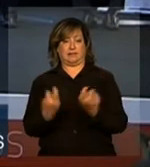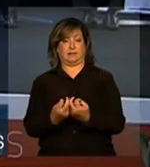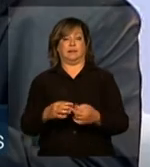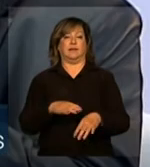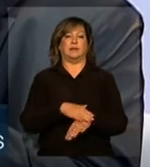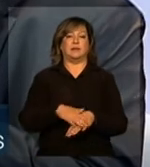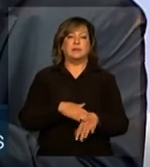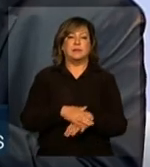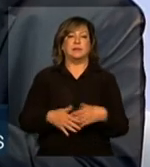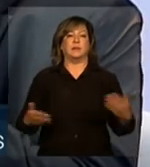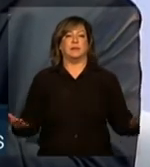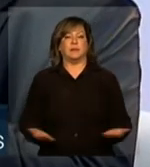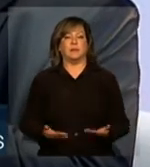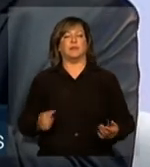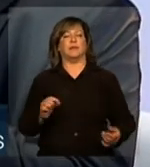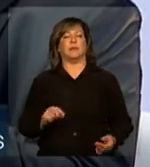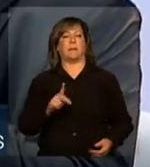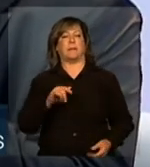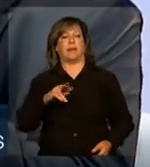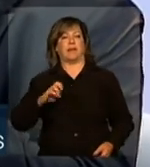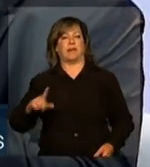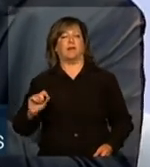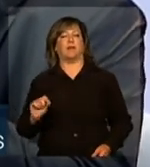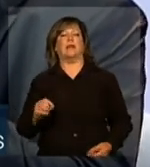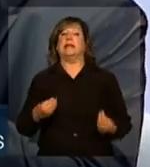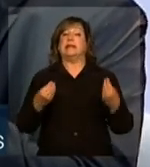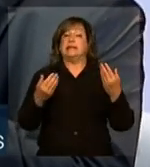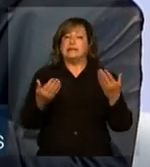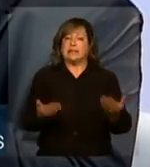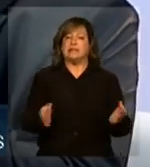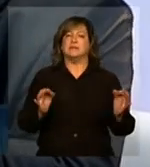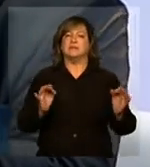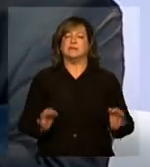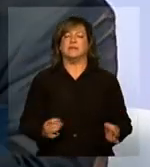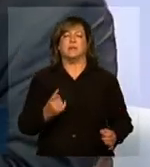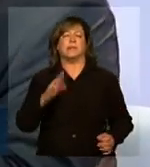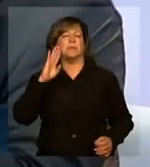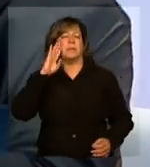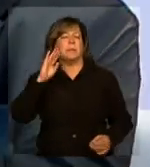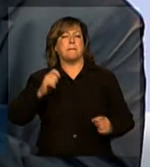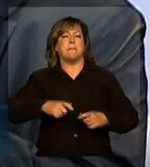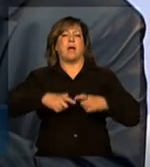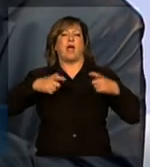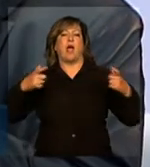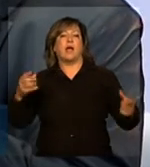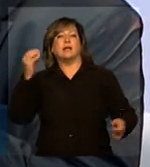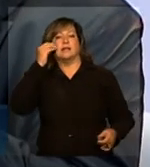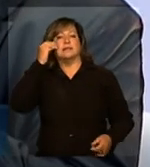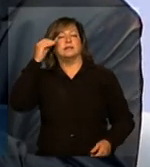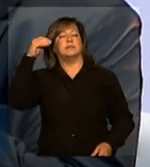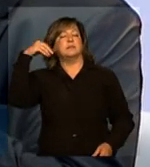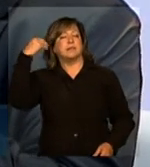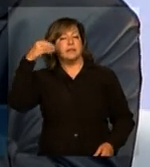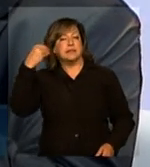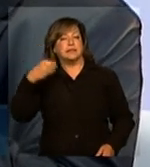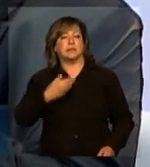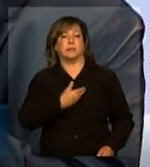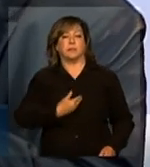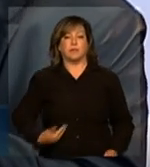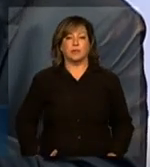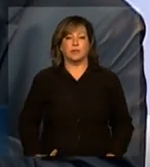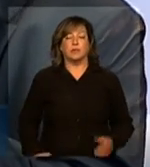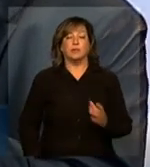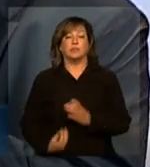debate, que traz, sem dúvida nenhuma, uma das melhores e maiores experiências de políticas públicas implantadas